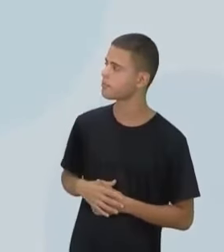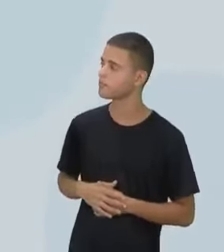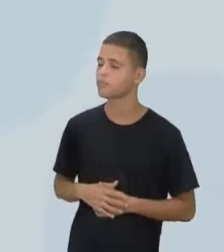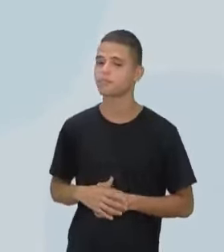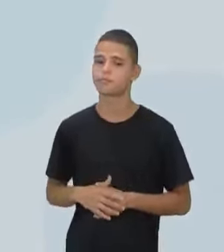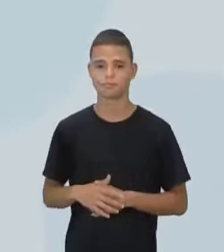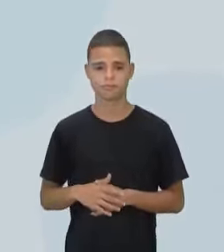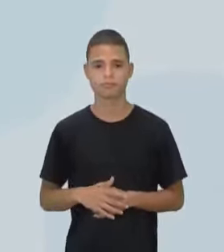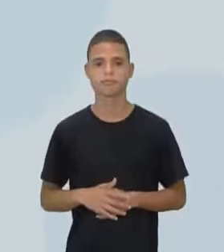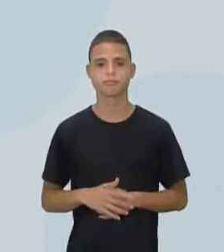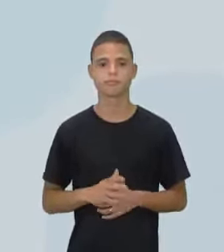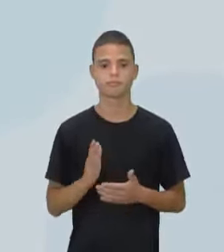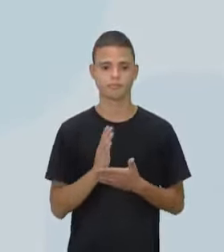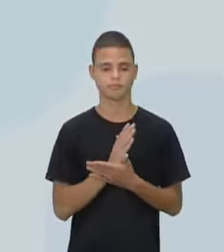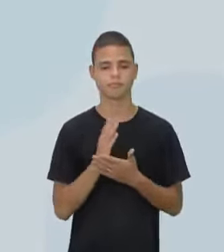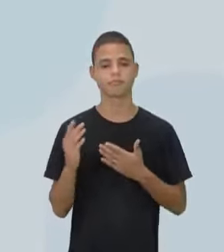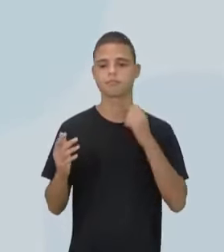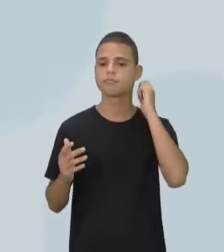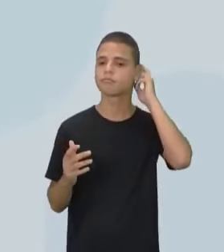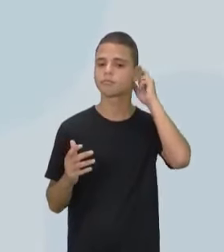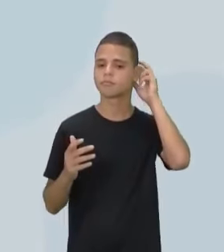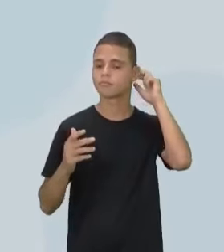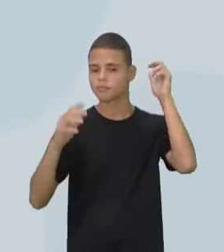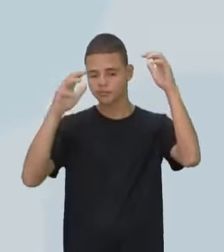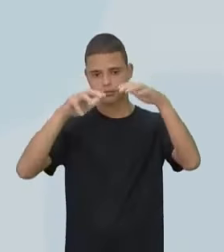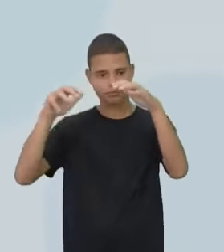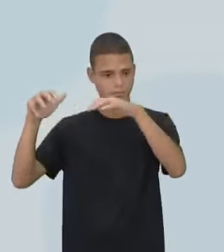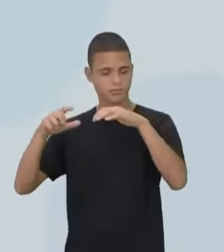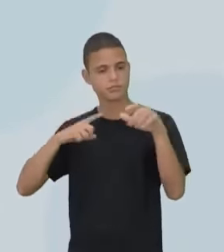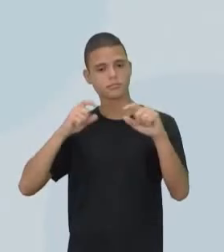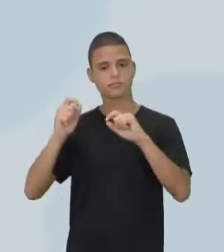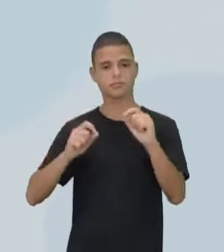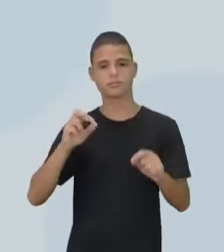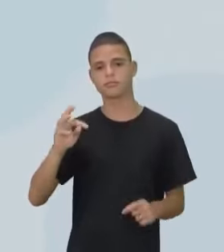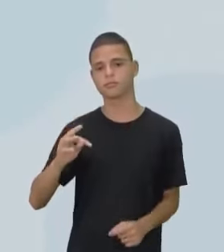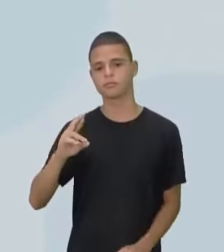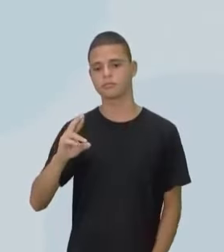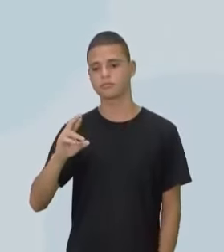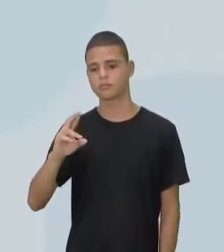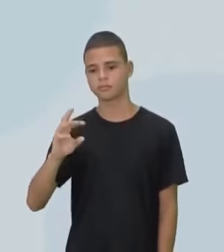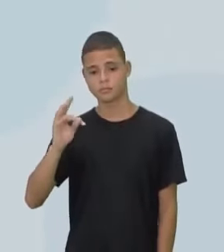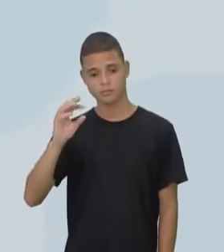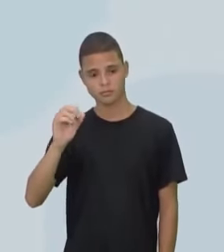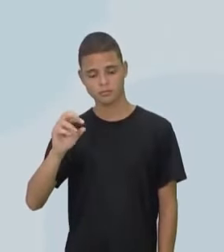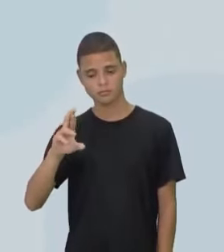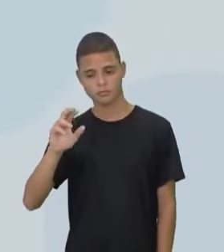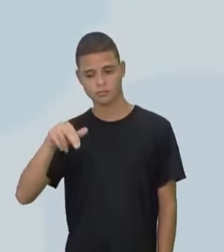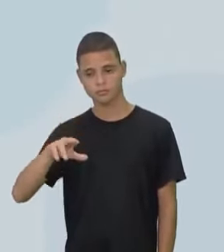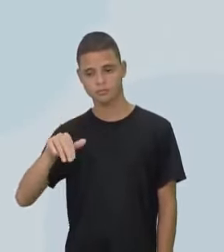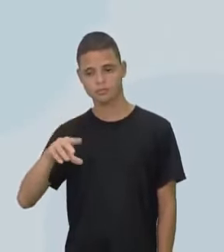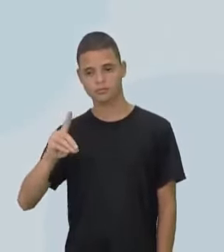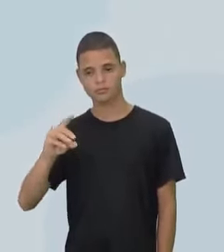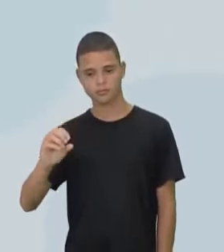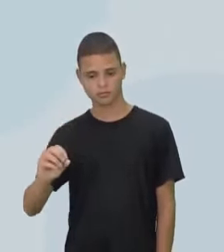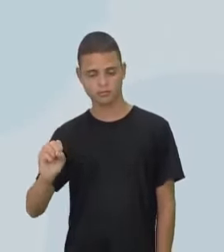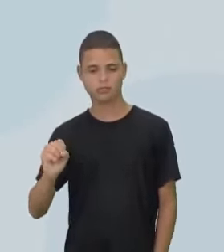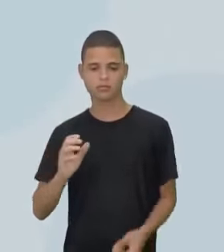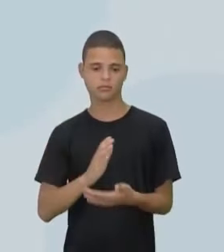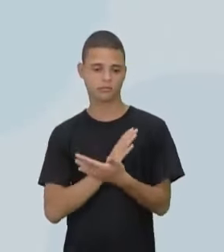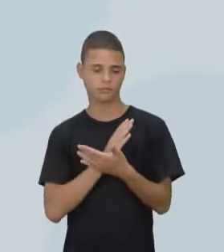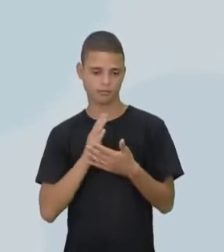das tempestades localizadas, a gente pode trazer os tornados. Legal. Também são processos